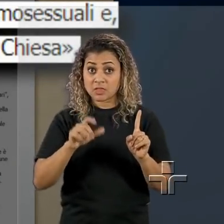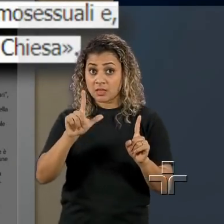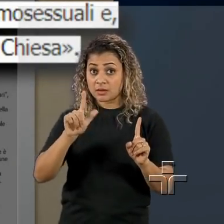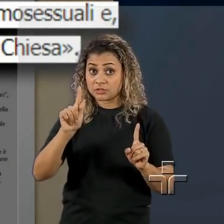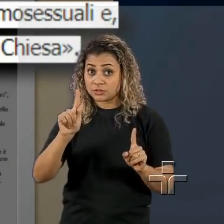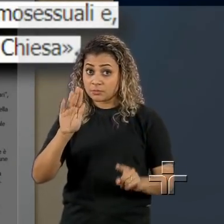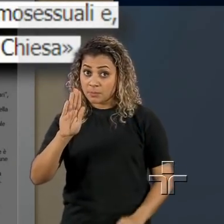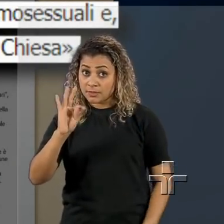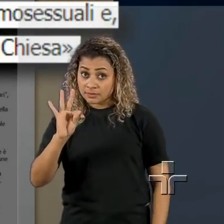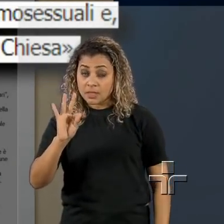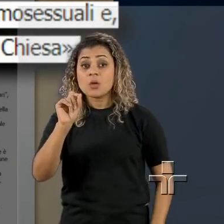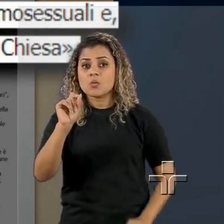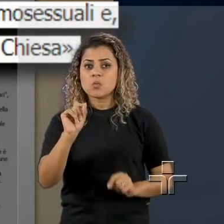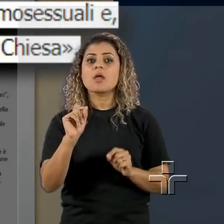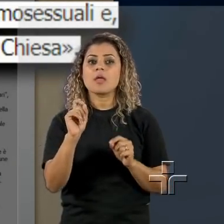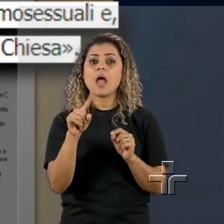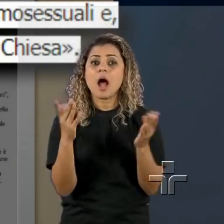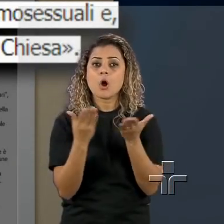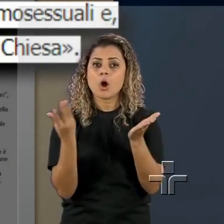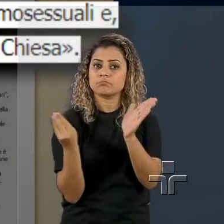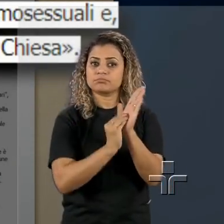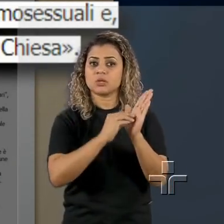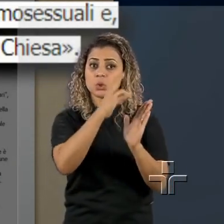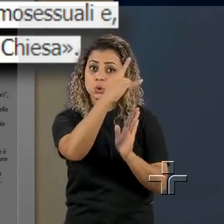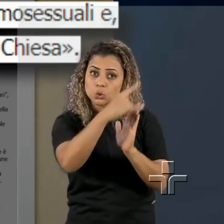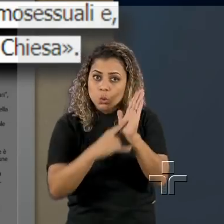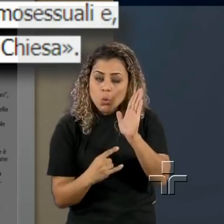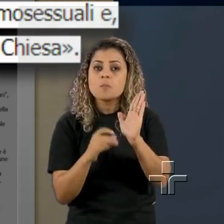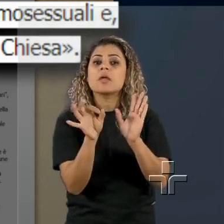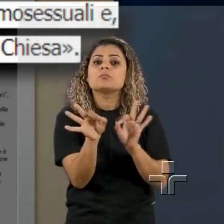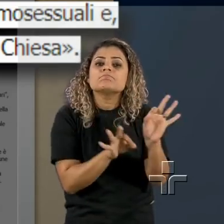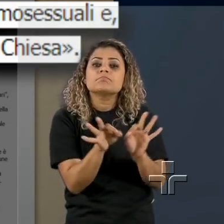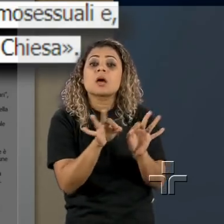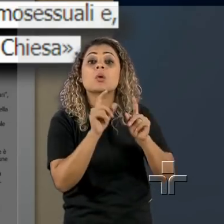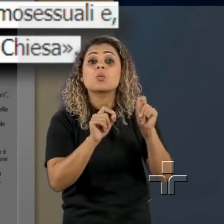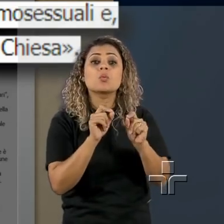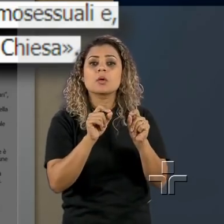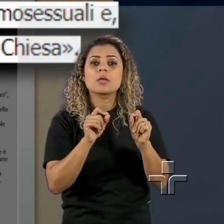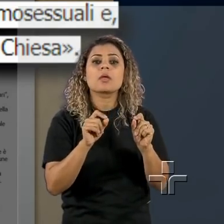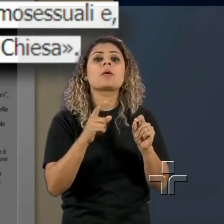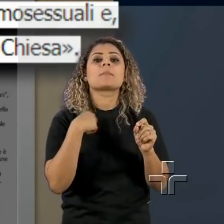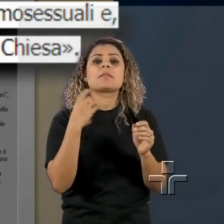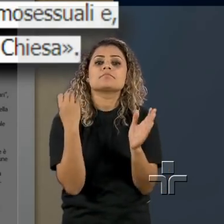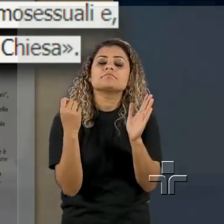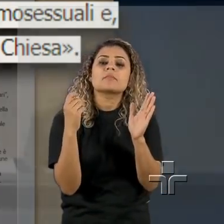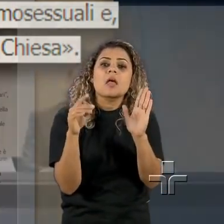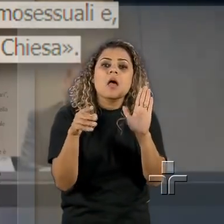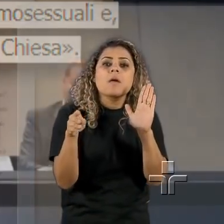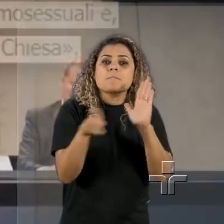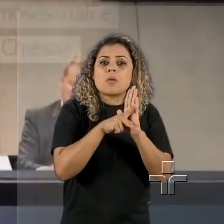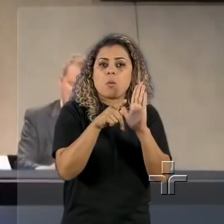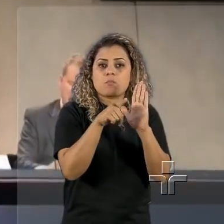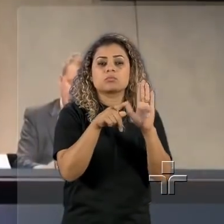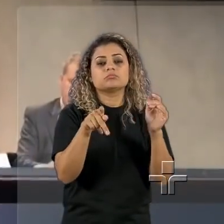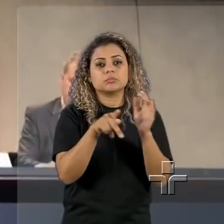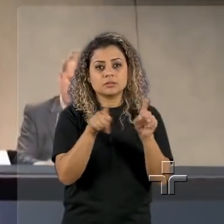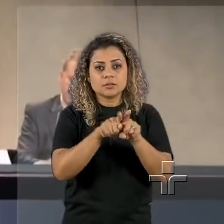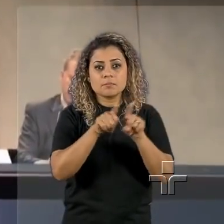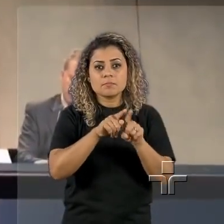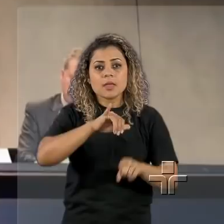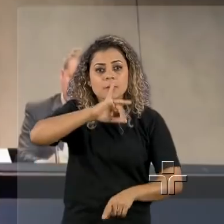função mesmo o concurso de Miss Universo. Jorge da Cunha. Eu acho que a beleza tem um prestígio incomparável. Quer dizer, e